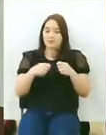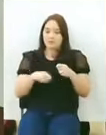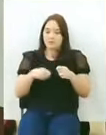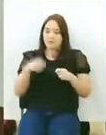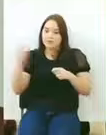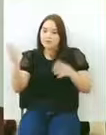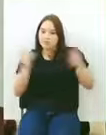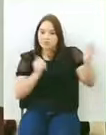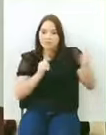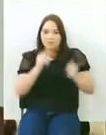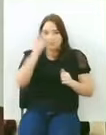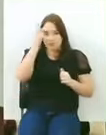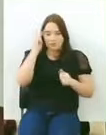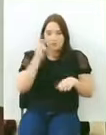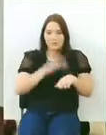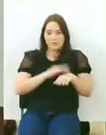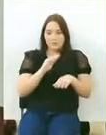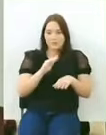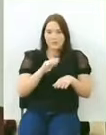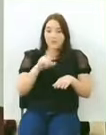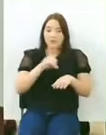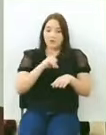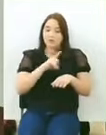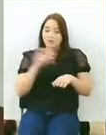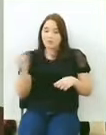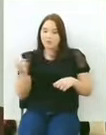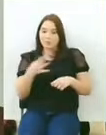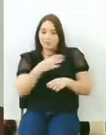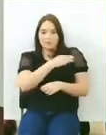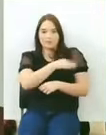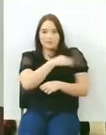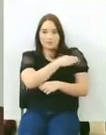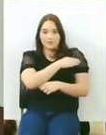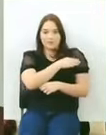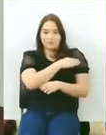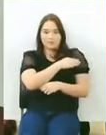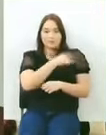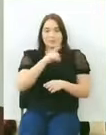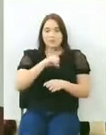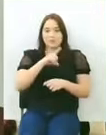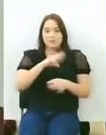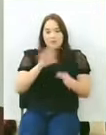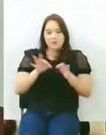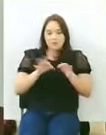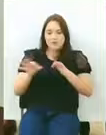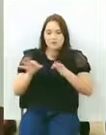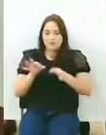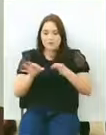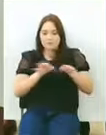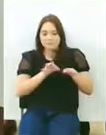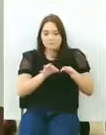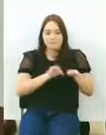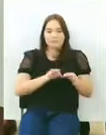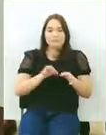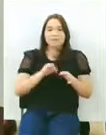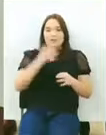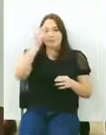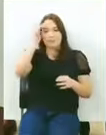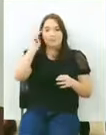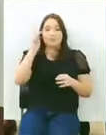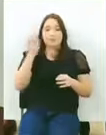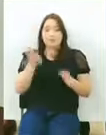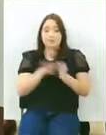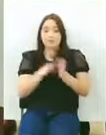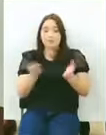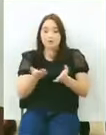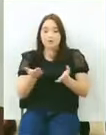ter que contratar mais gente, ter que criar novos ministérios, ter que arrumar alguma coisa para o irmão que acabou de chegar na